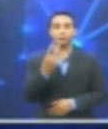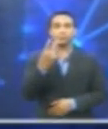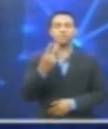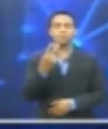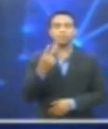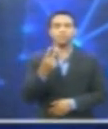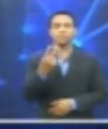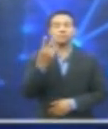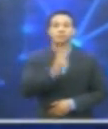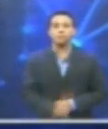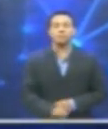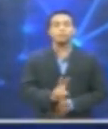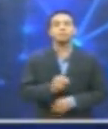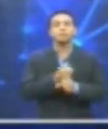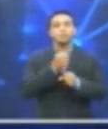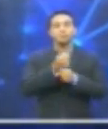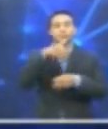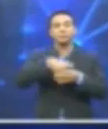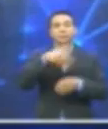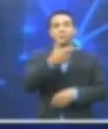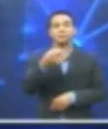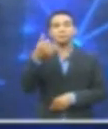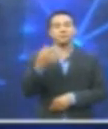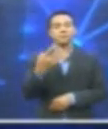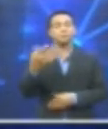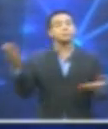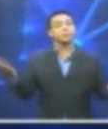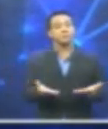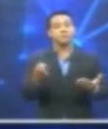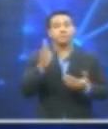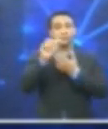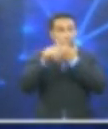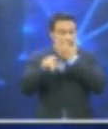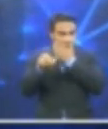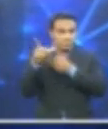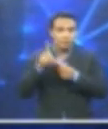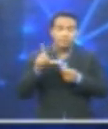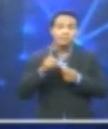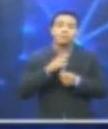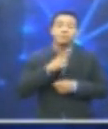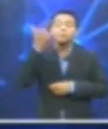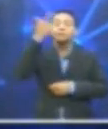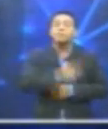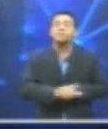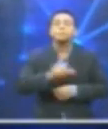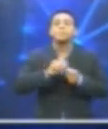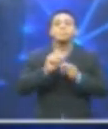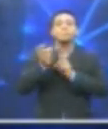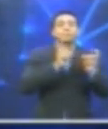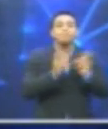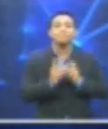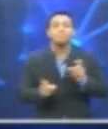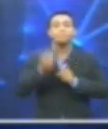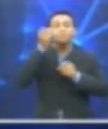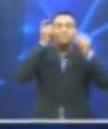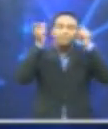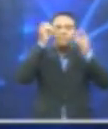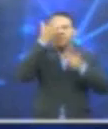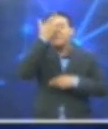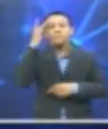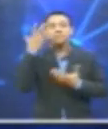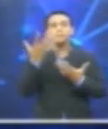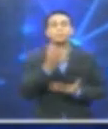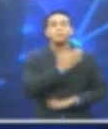2014. A Band Natal renova seu compromisso de promover a discussão de ideias entre os postulantes ao cargo